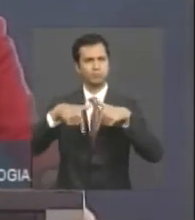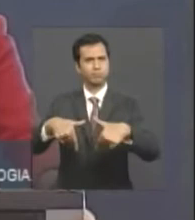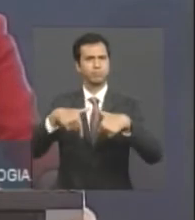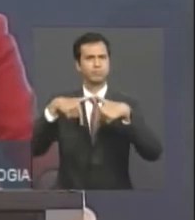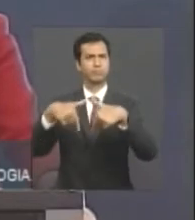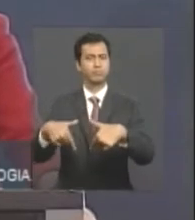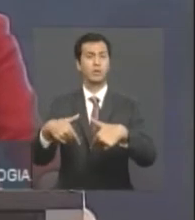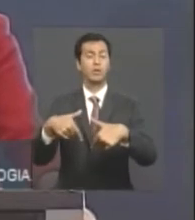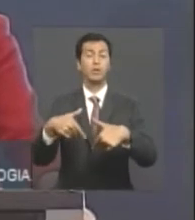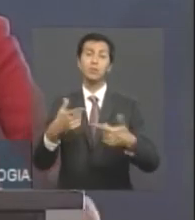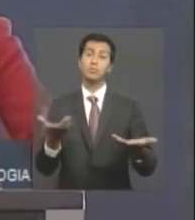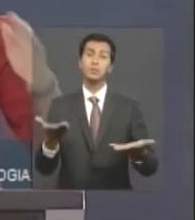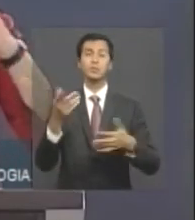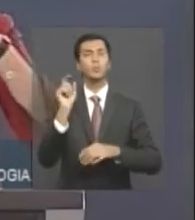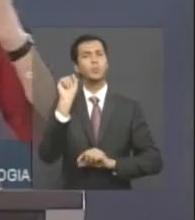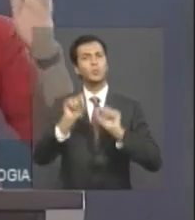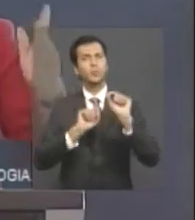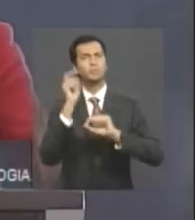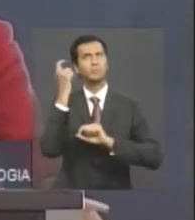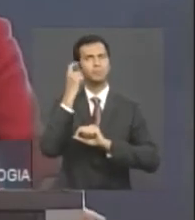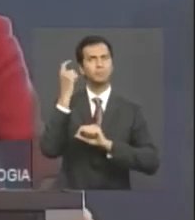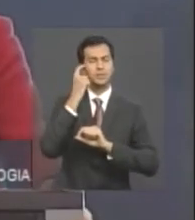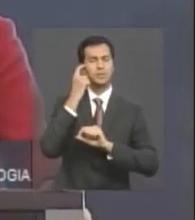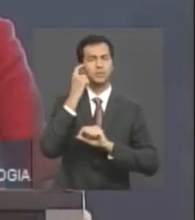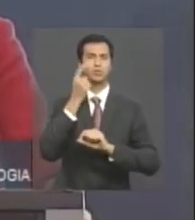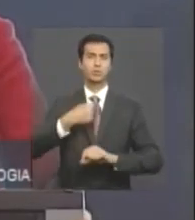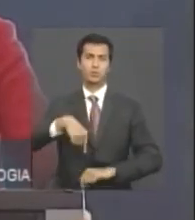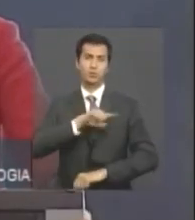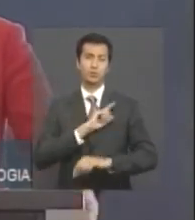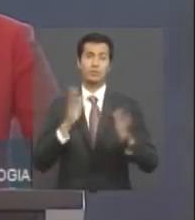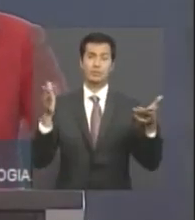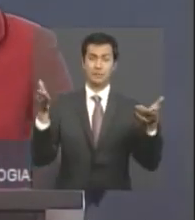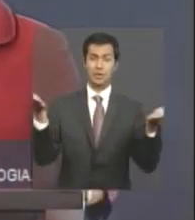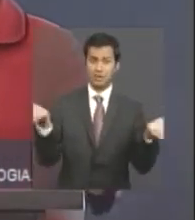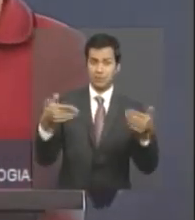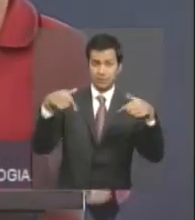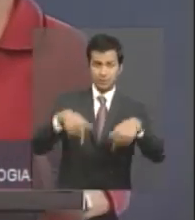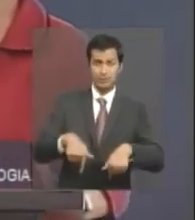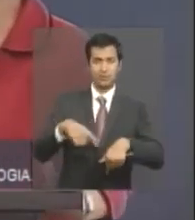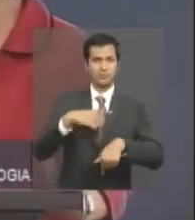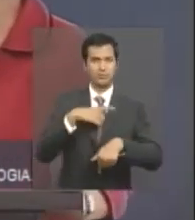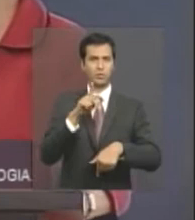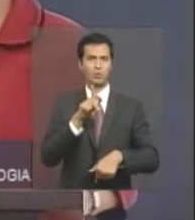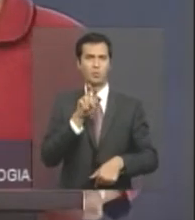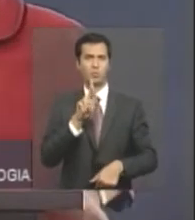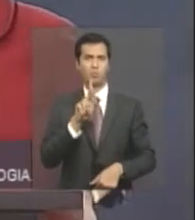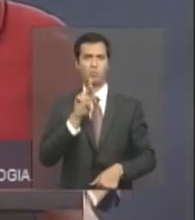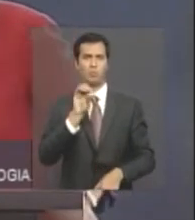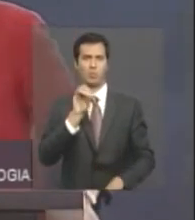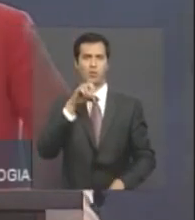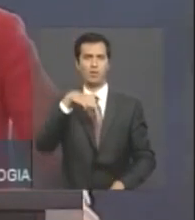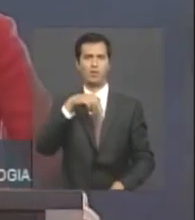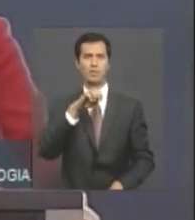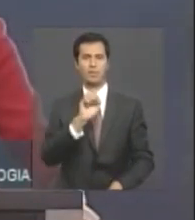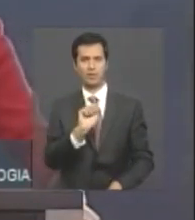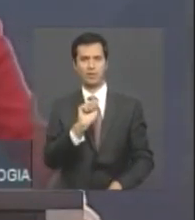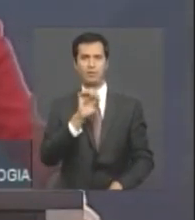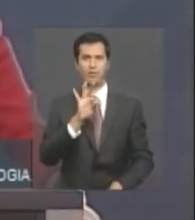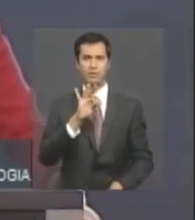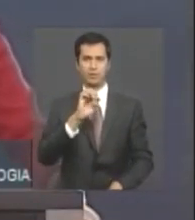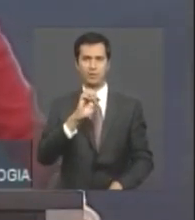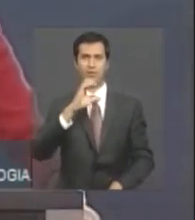das formas de enfrentar esse desafio dentro desse grande guarda-chuva, que é o Programa Nacional de Tecnologia e Emprego,